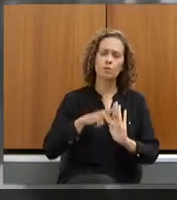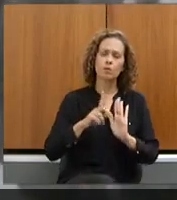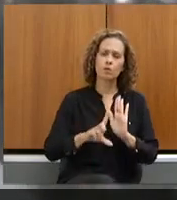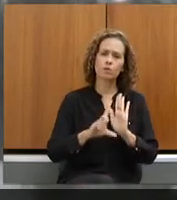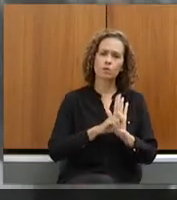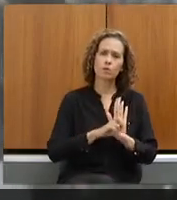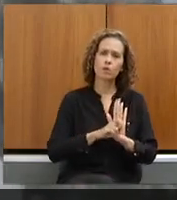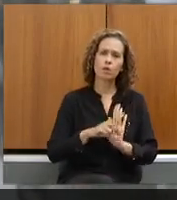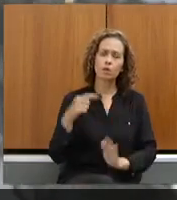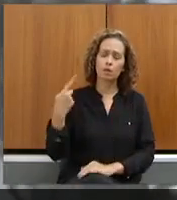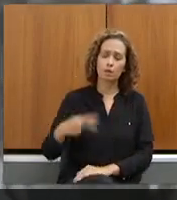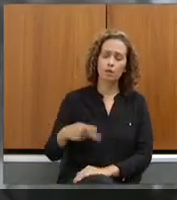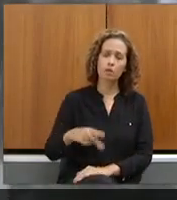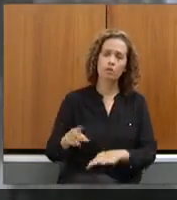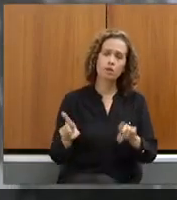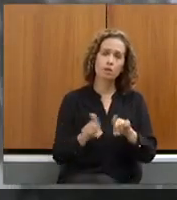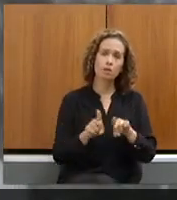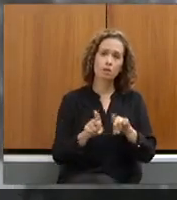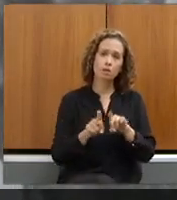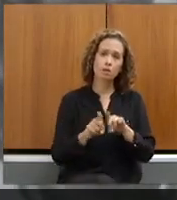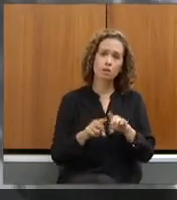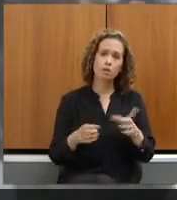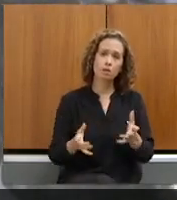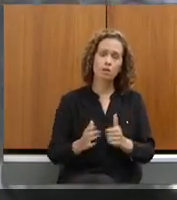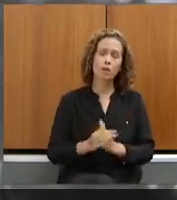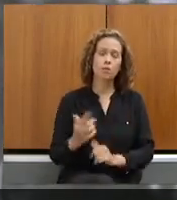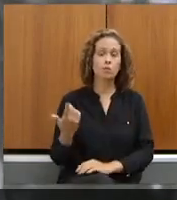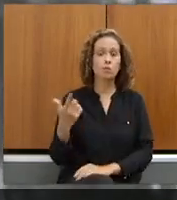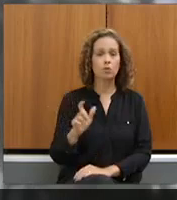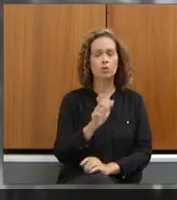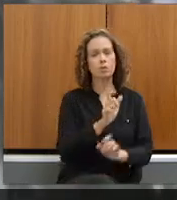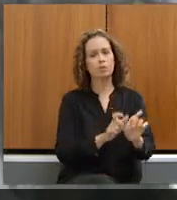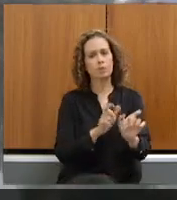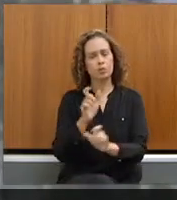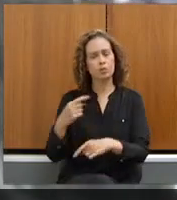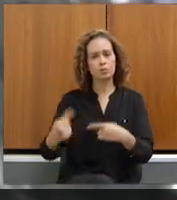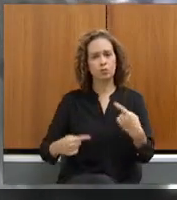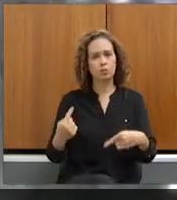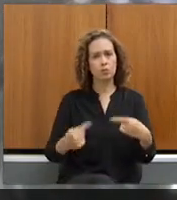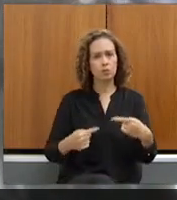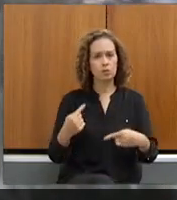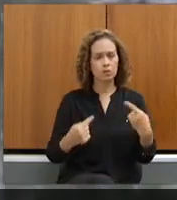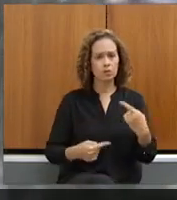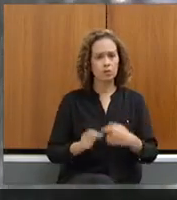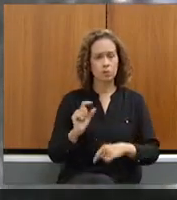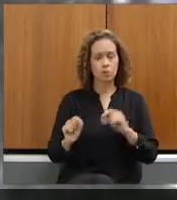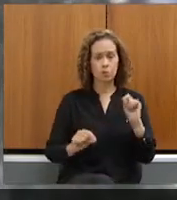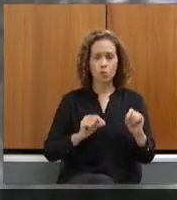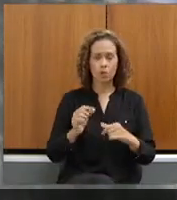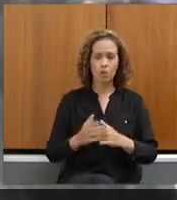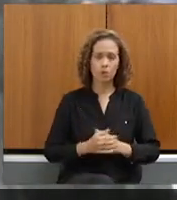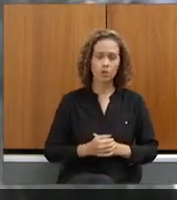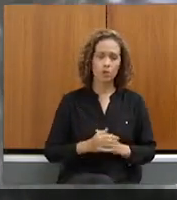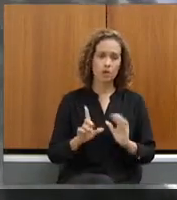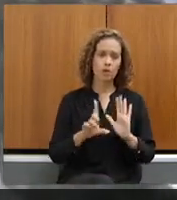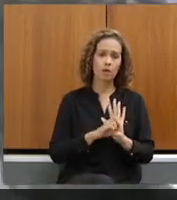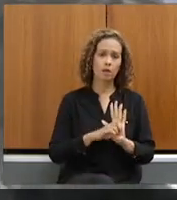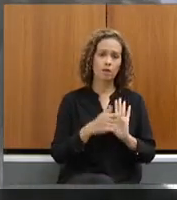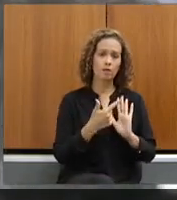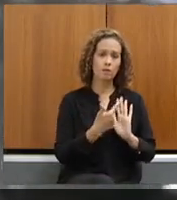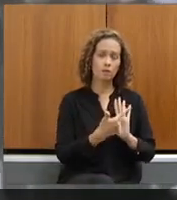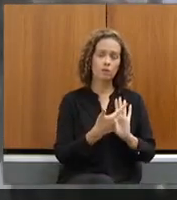lei aprovado aqui na casa também não foi construída por mim construído por outras palavras detalhes e Flu incorporado à lei